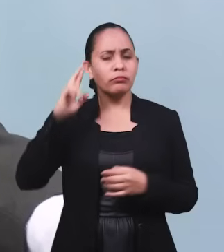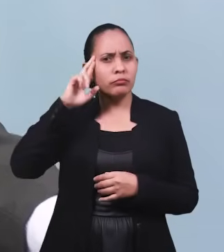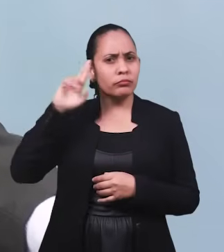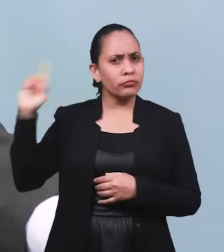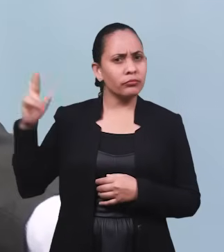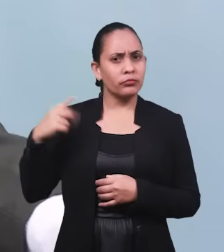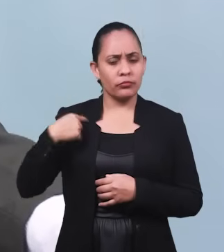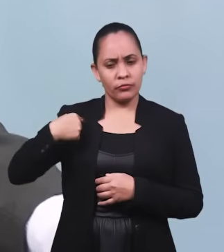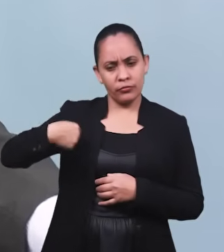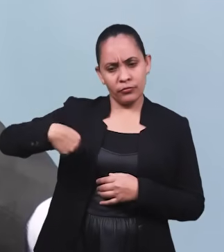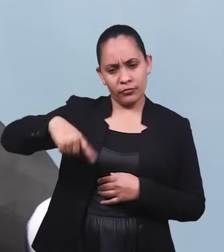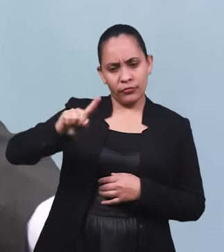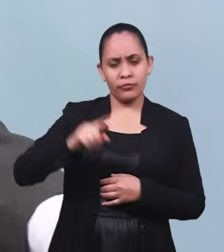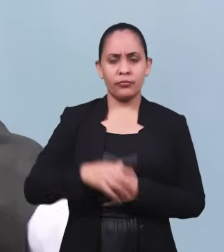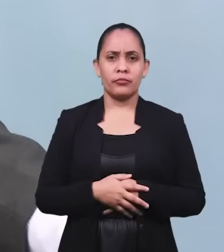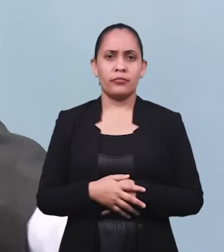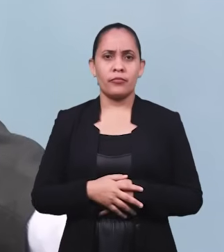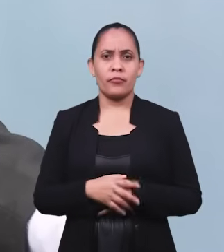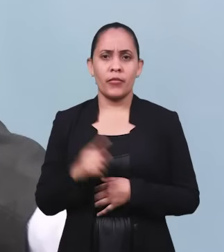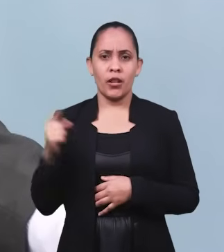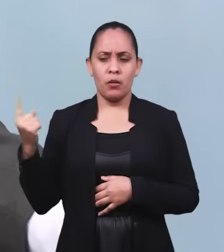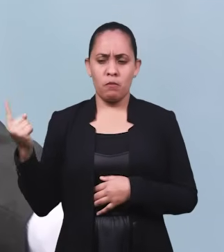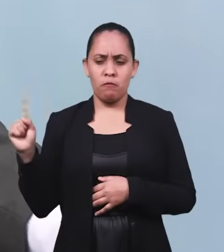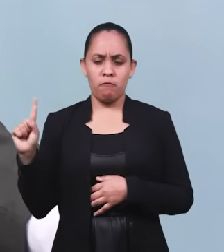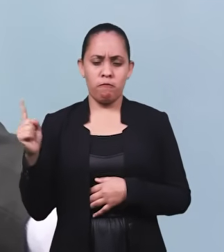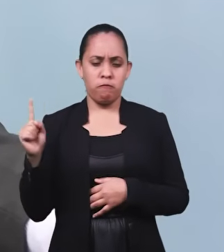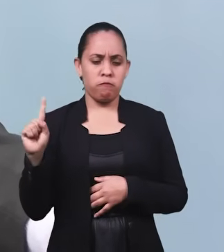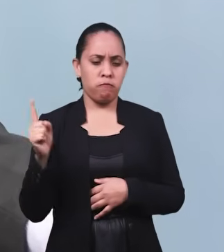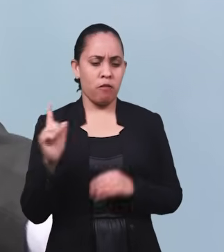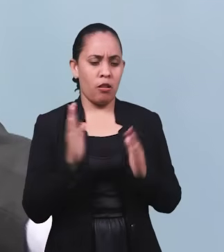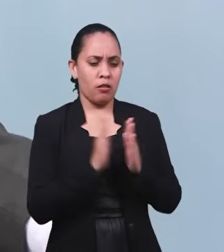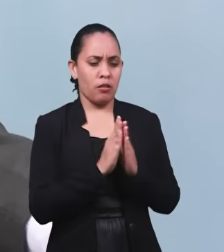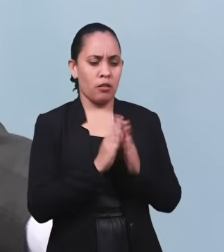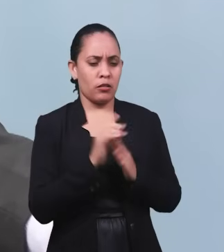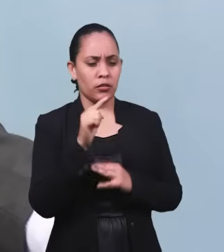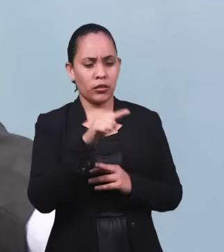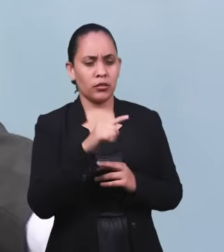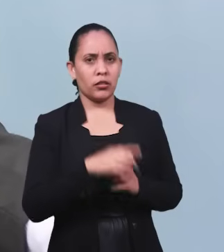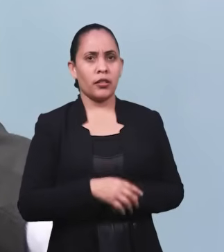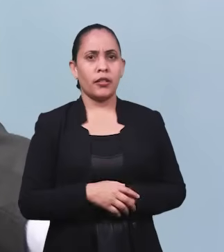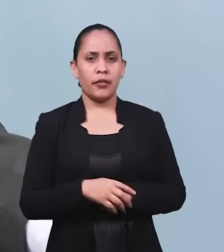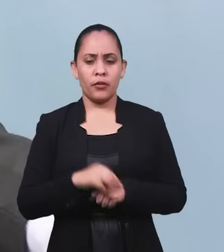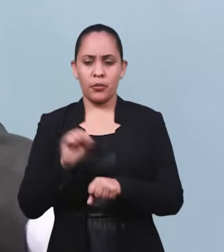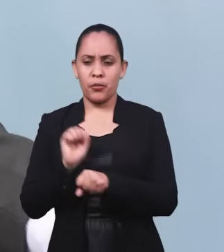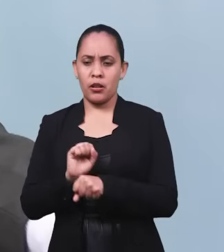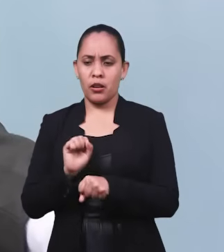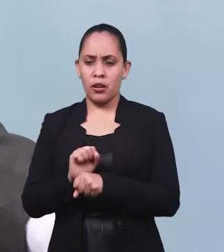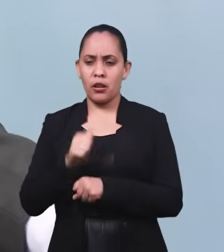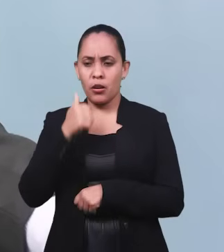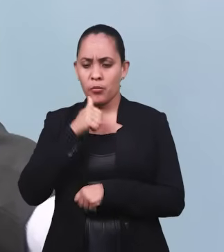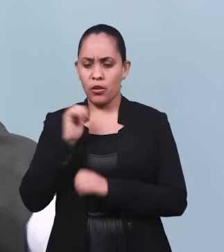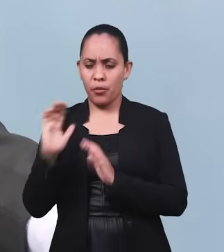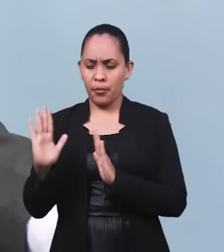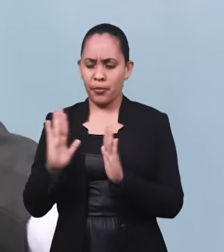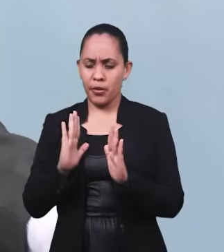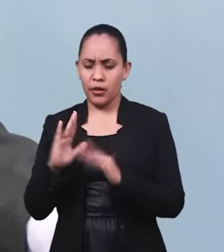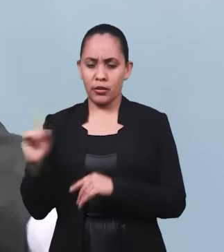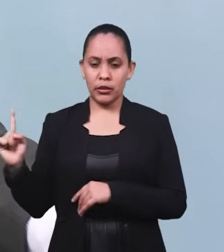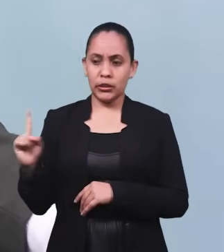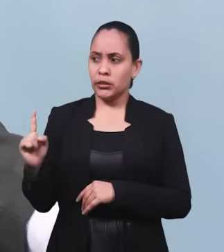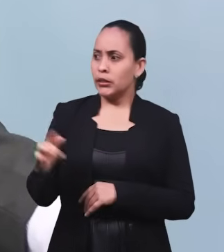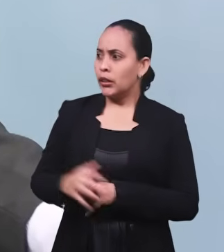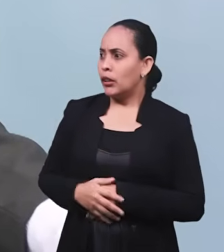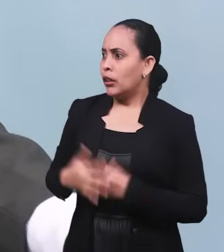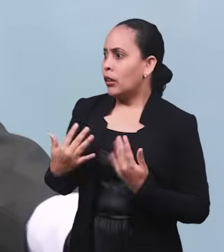Jesus estava indo a caminho da casa de Jairo, ele parou para atender uma mulher e ficou ali um período, né? Certamente